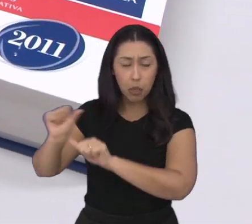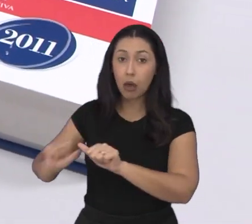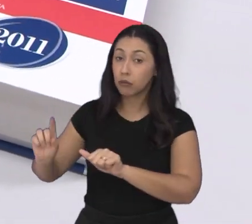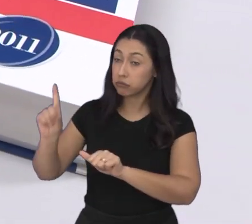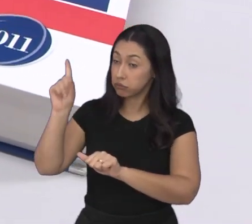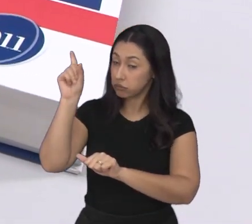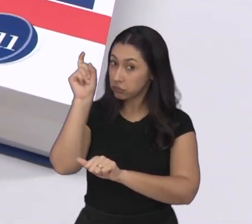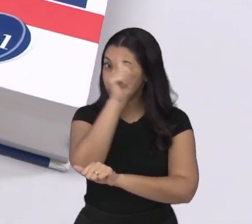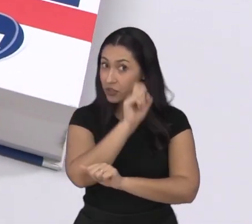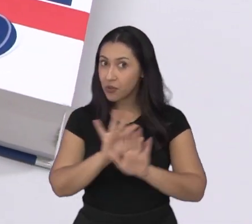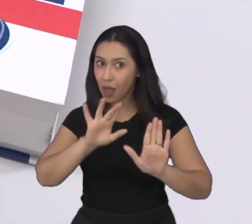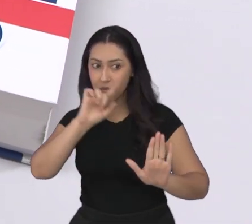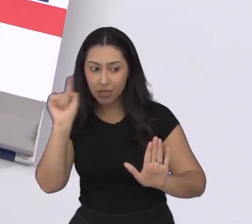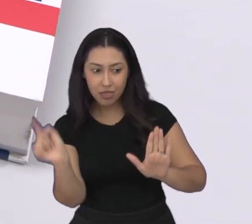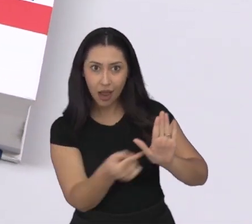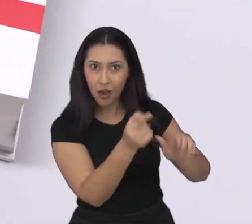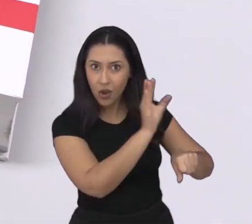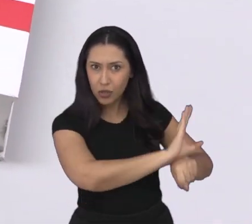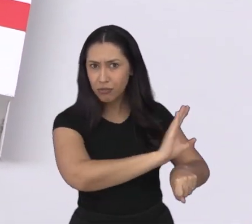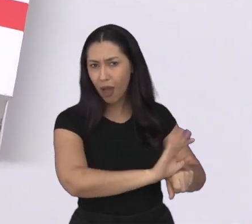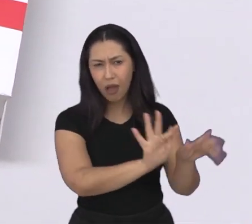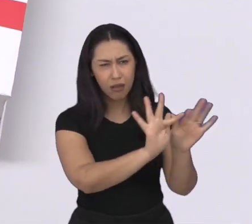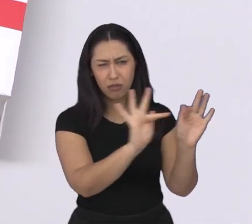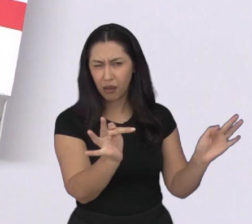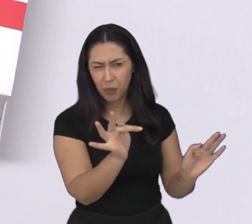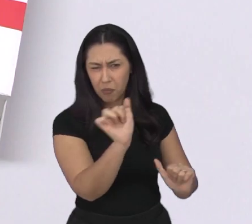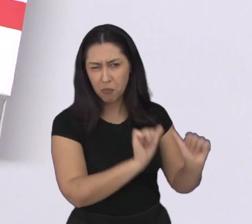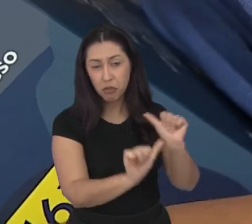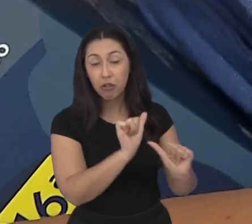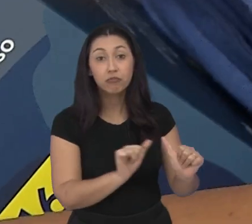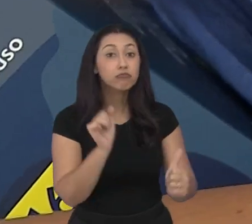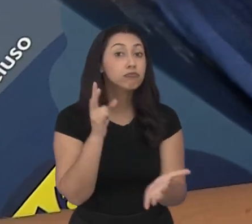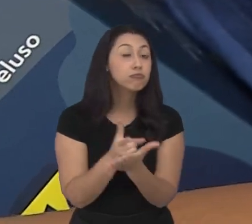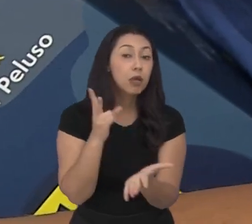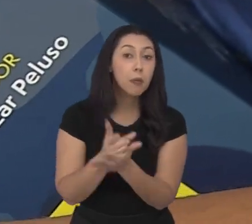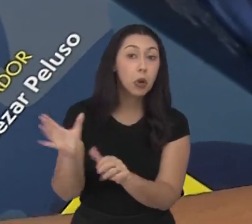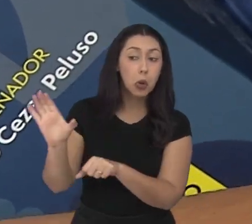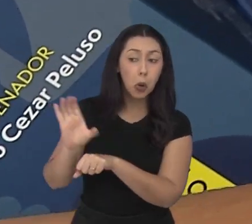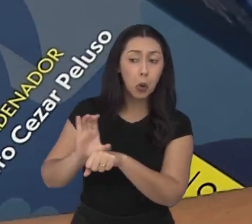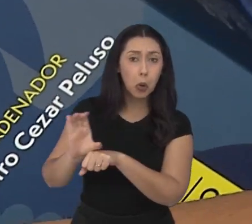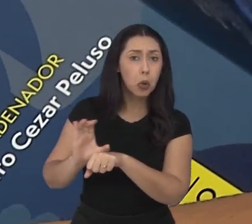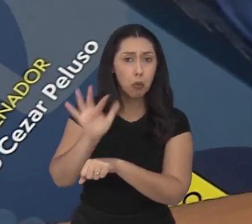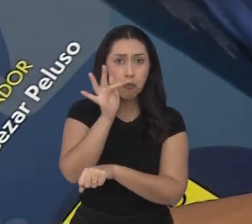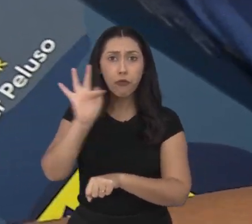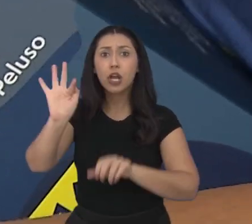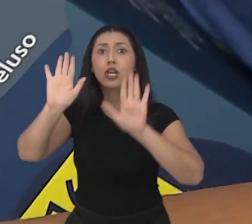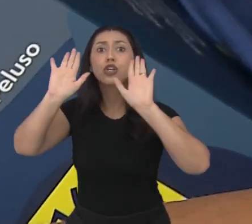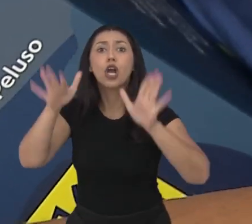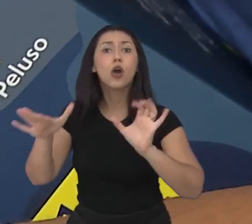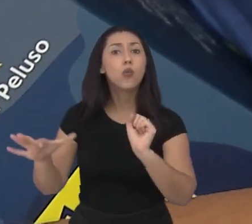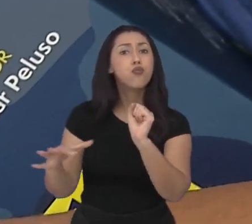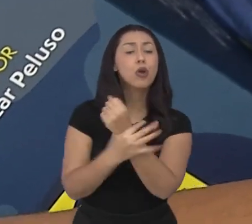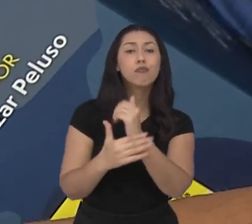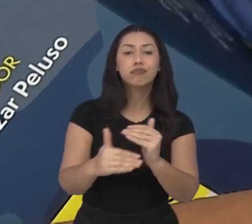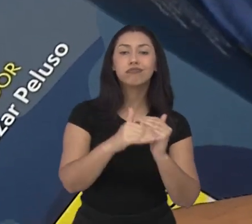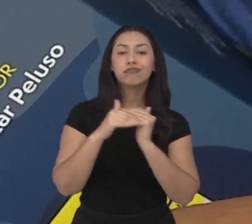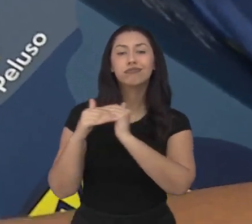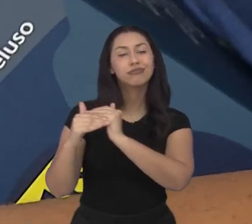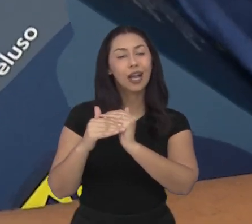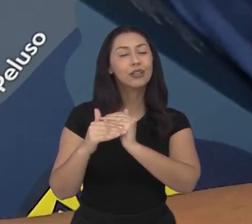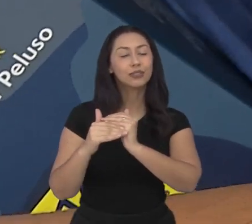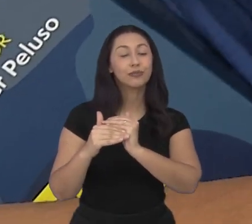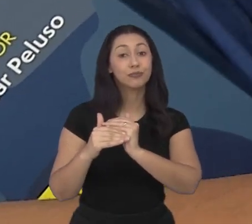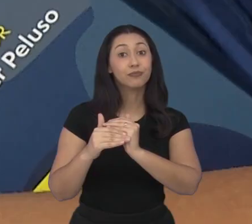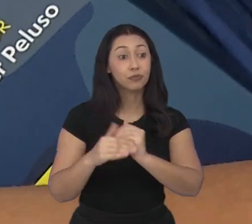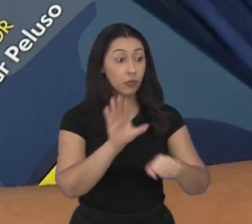mais rigorosas, alterar o Código Civil pode ser mais simples. Mesmo que a Constituição já exista para garantir igualdade entre